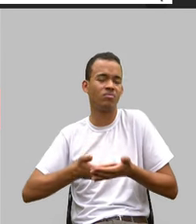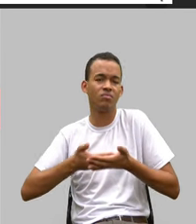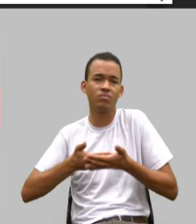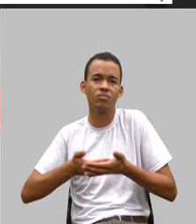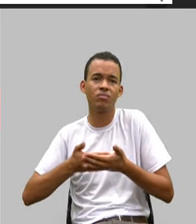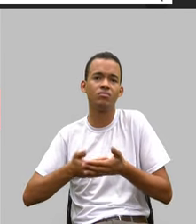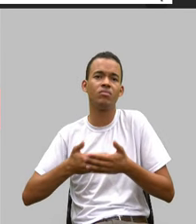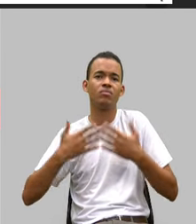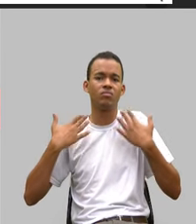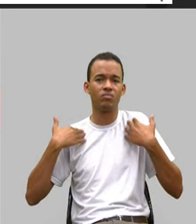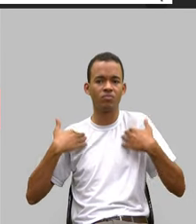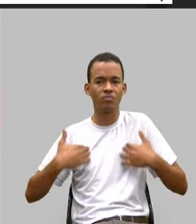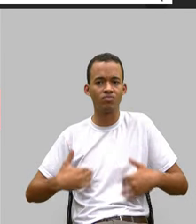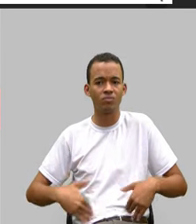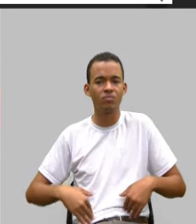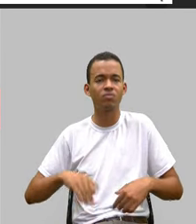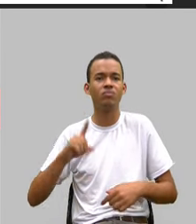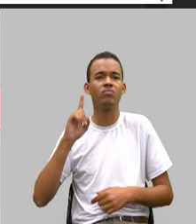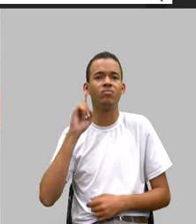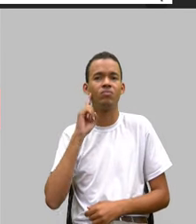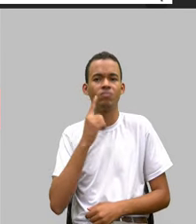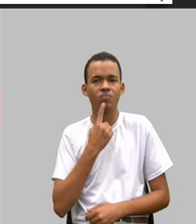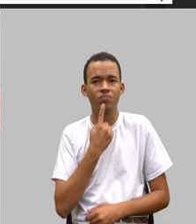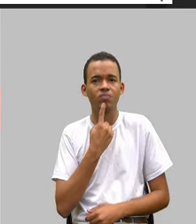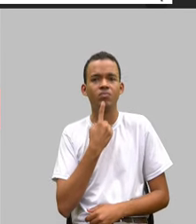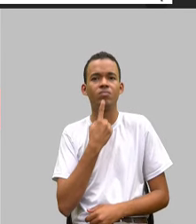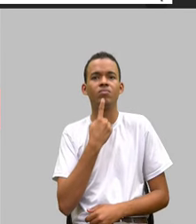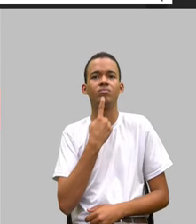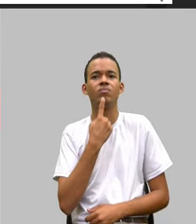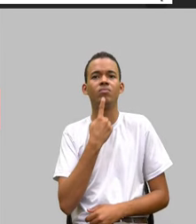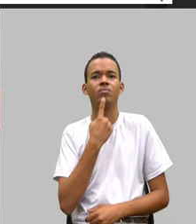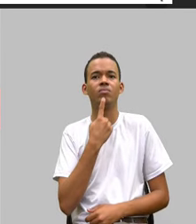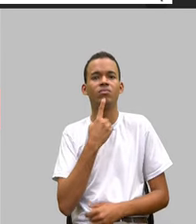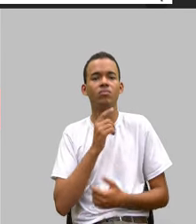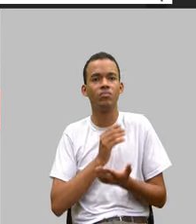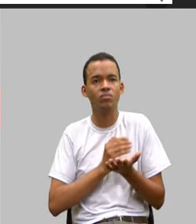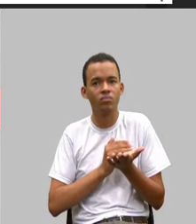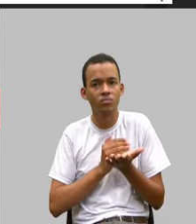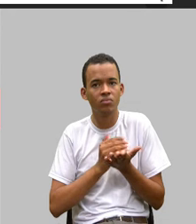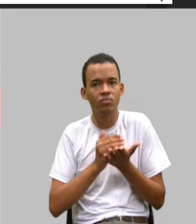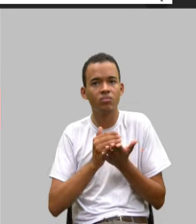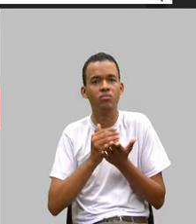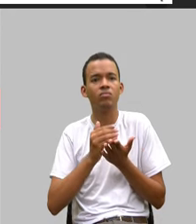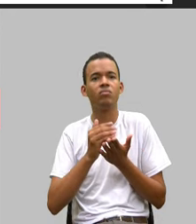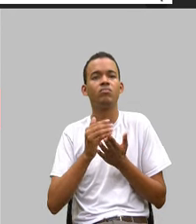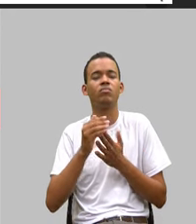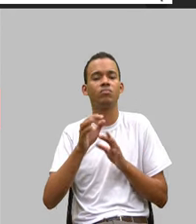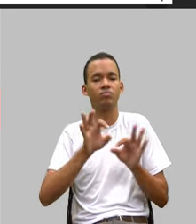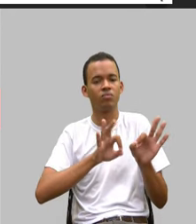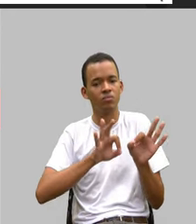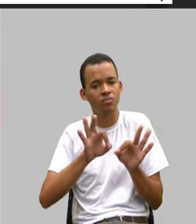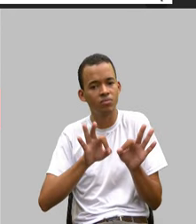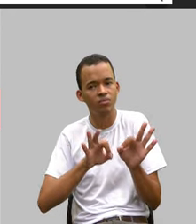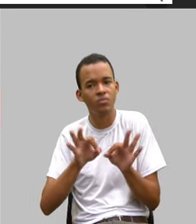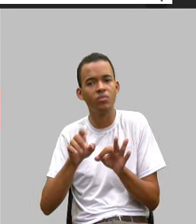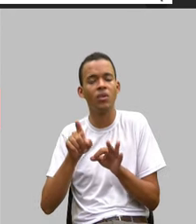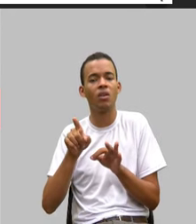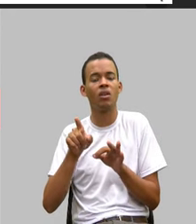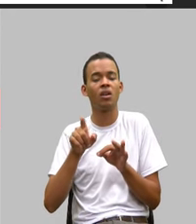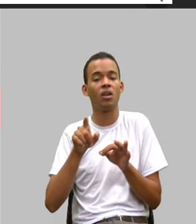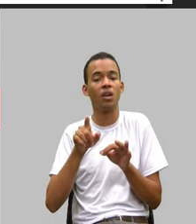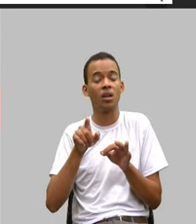tetraplégico surdo mudo e aí começaram as as convulsões o Samuel convulsionava